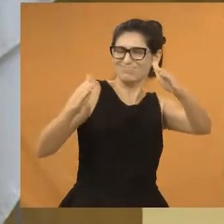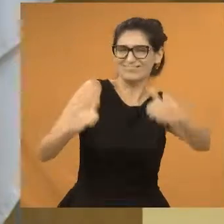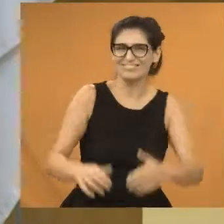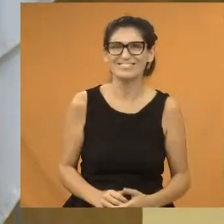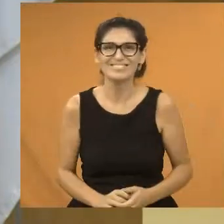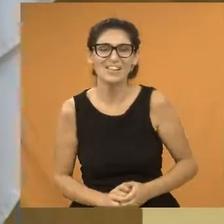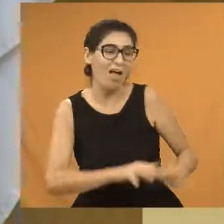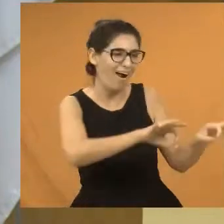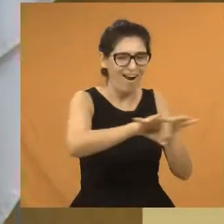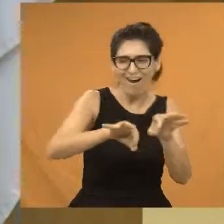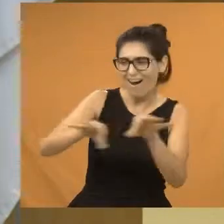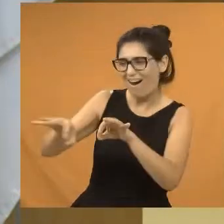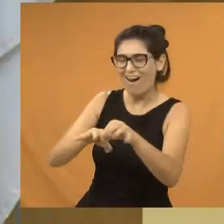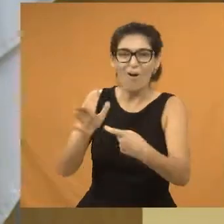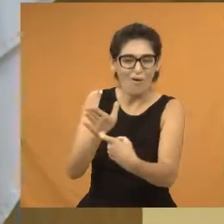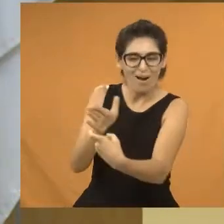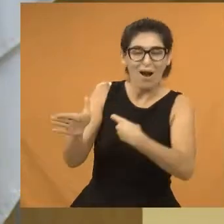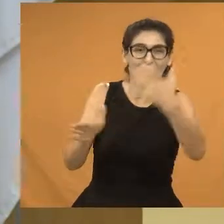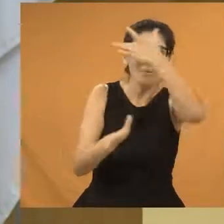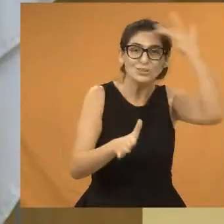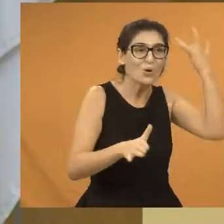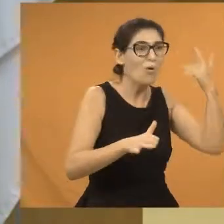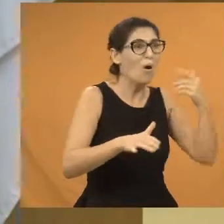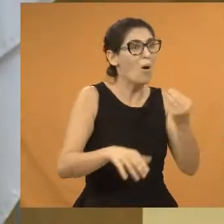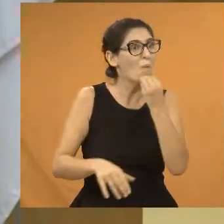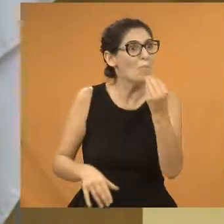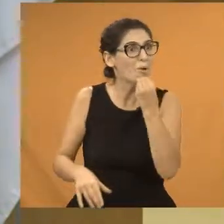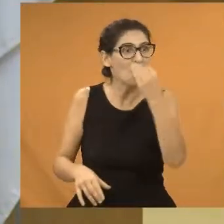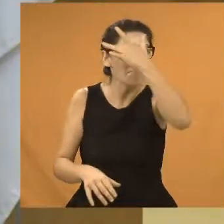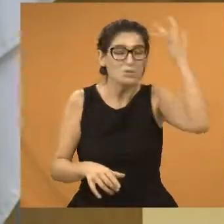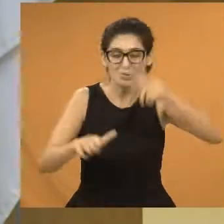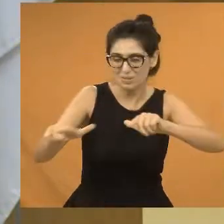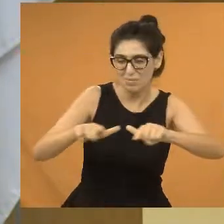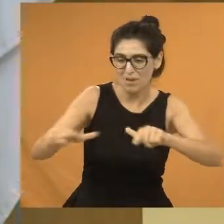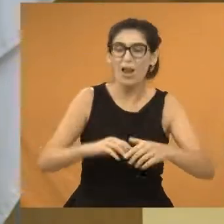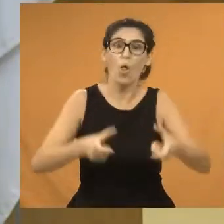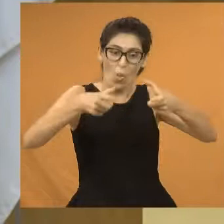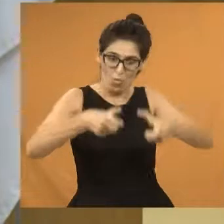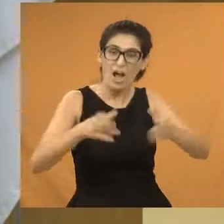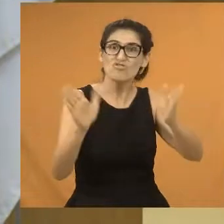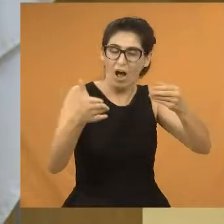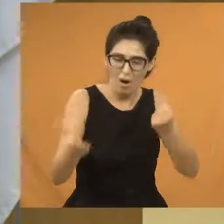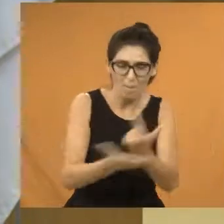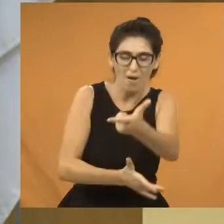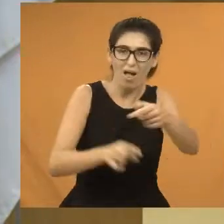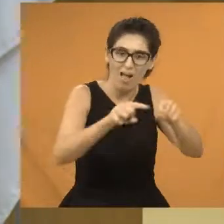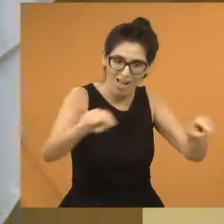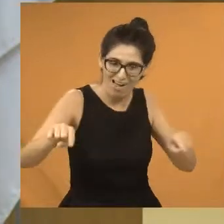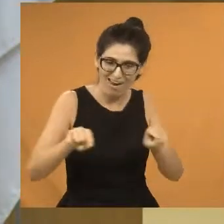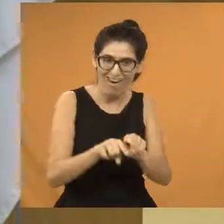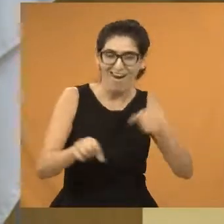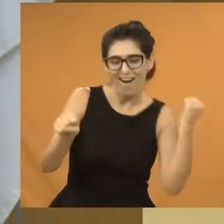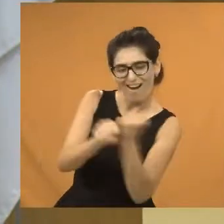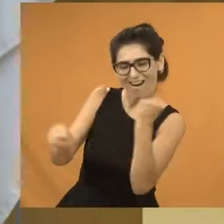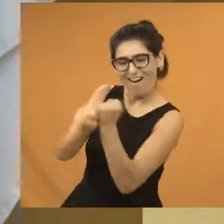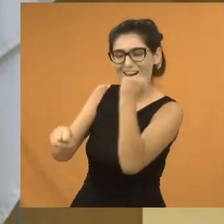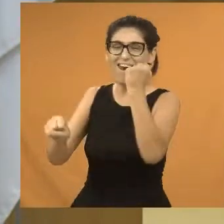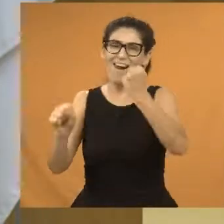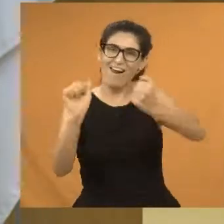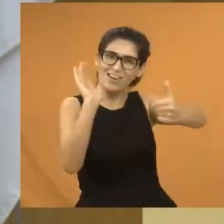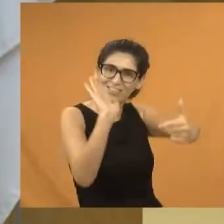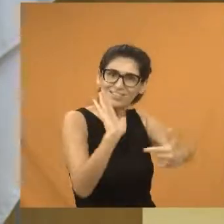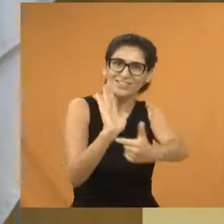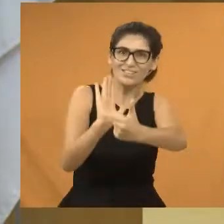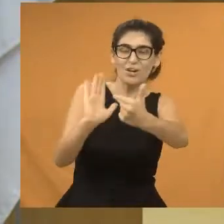cada um com as suas atribuições. A área já está comprada, as obras começam agora, Abner, nesse segundo semestre, e